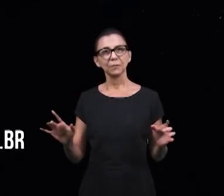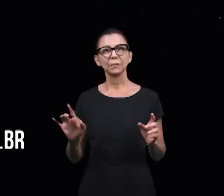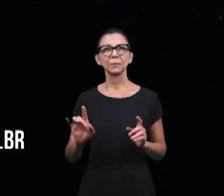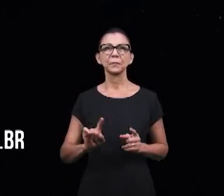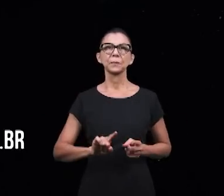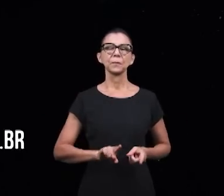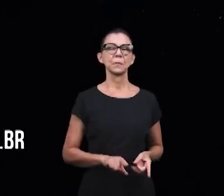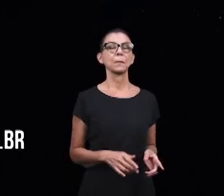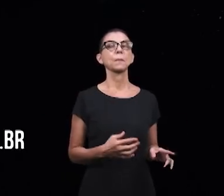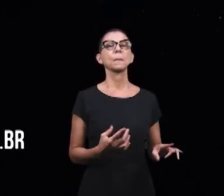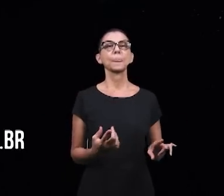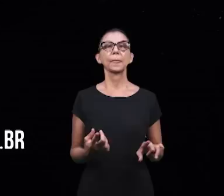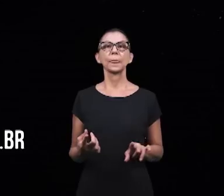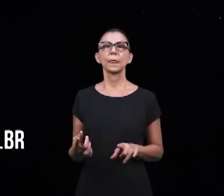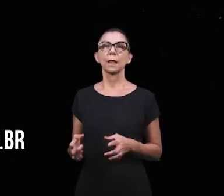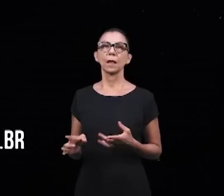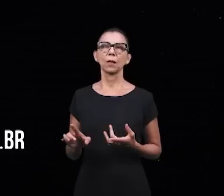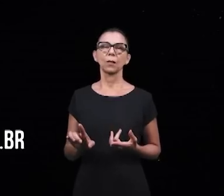jardim.